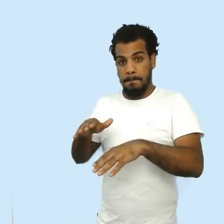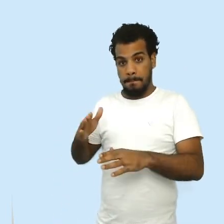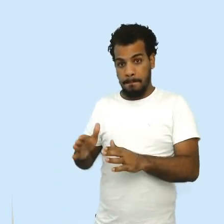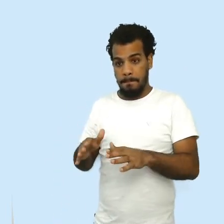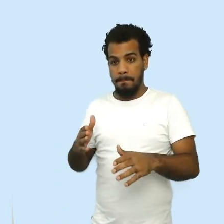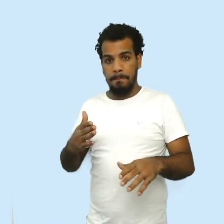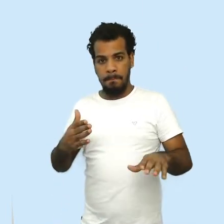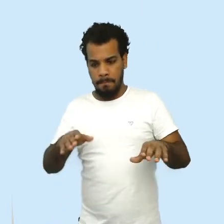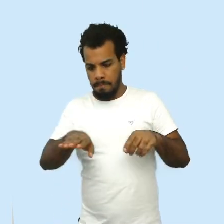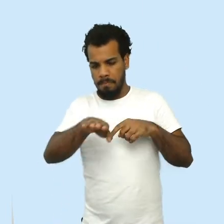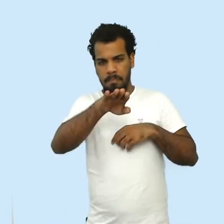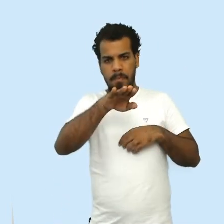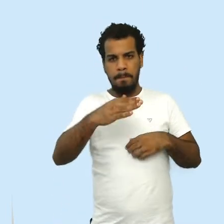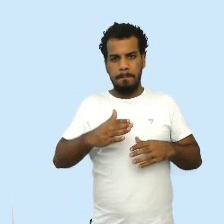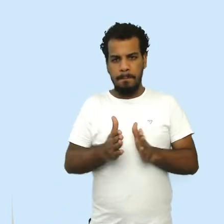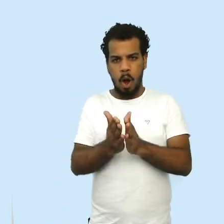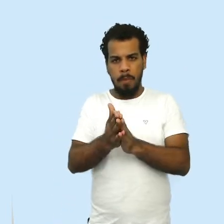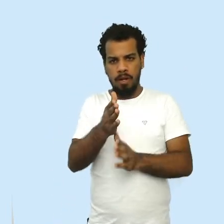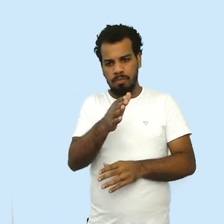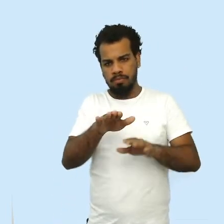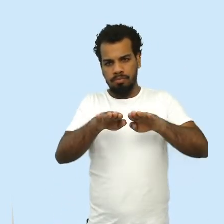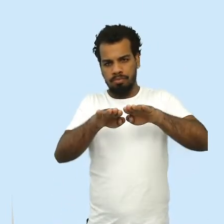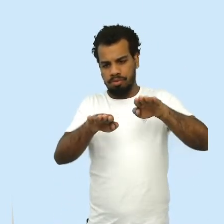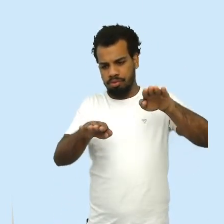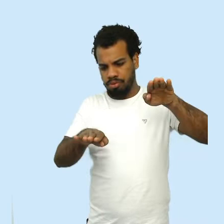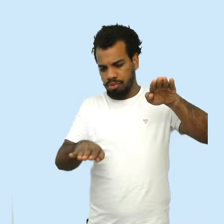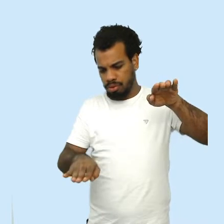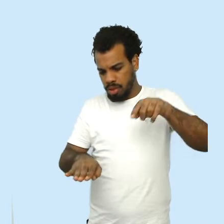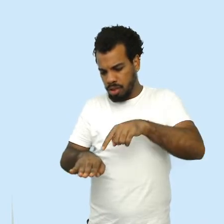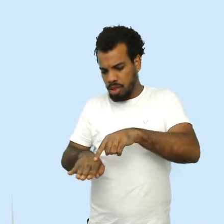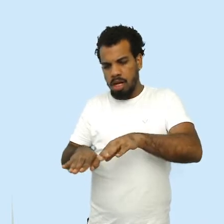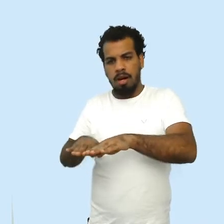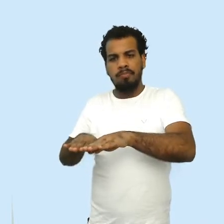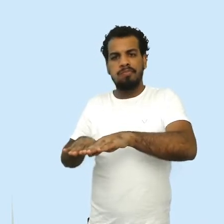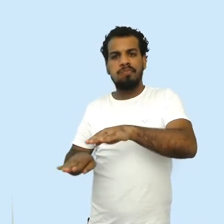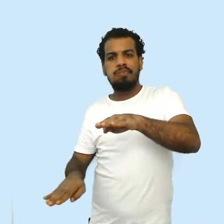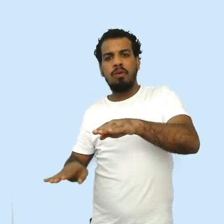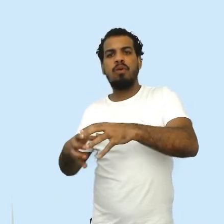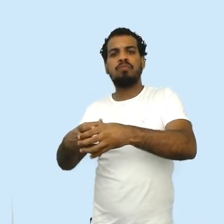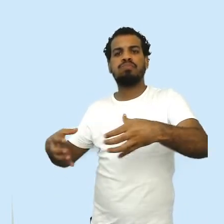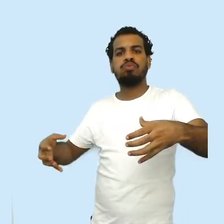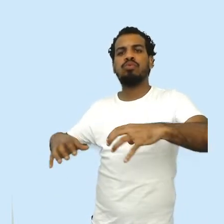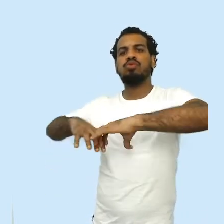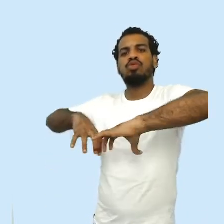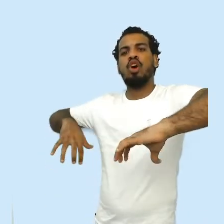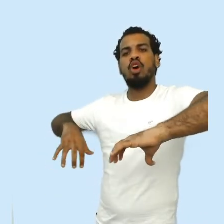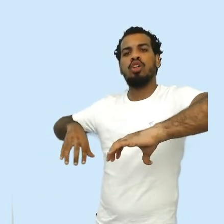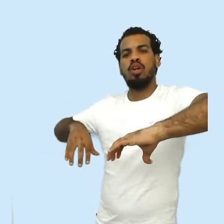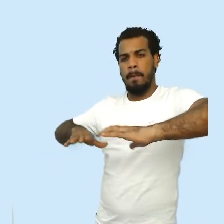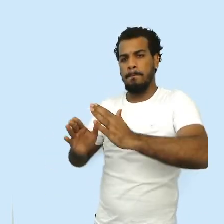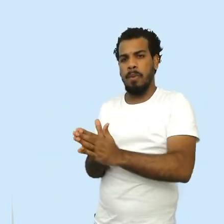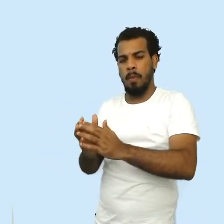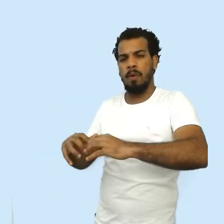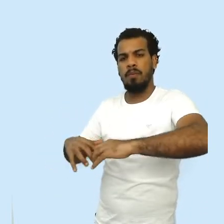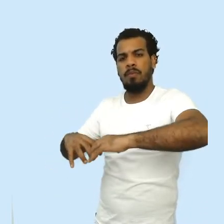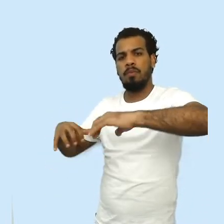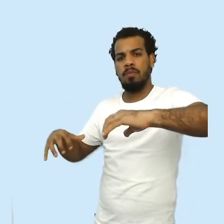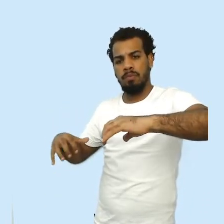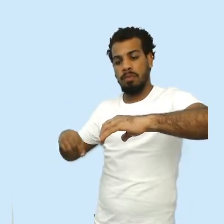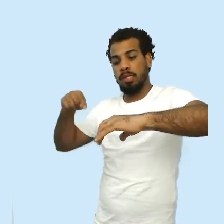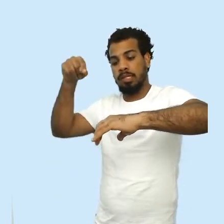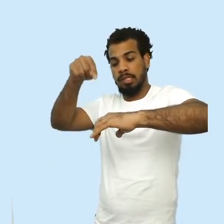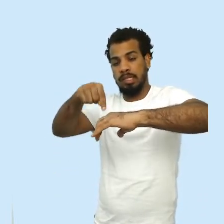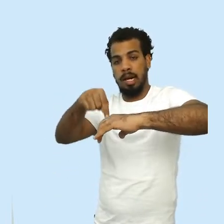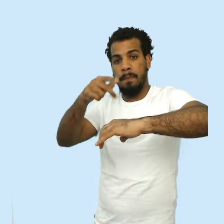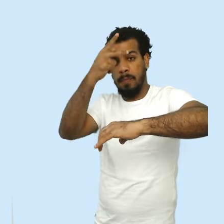que querem crescer, querem vencer, querem sair do estado de pobreza e aquelas pessoas que querem ascender,